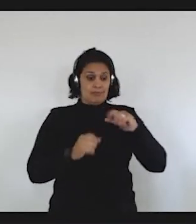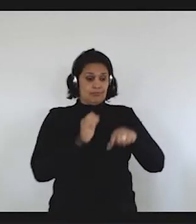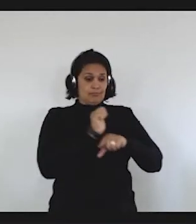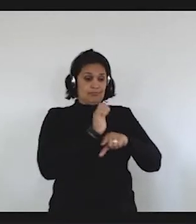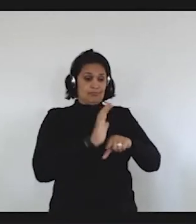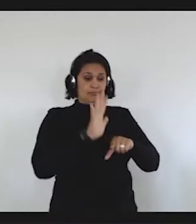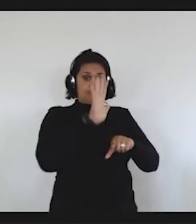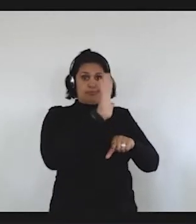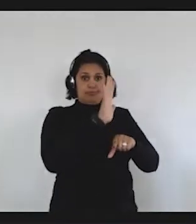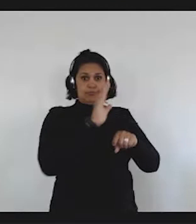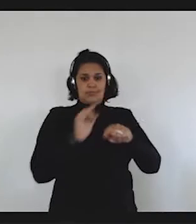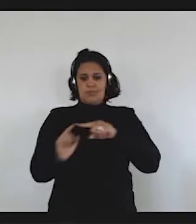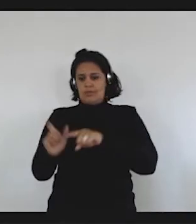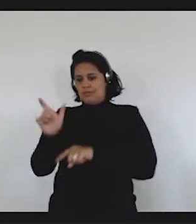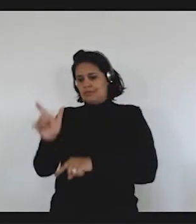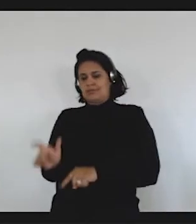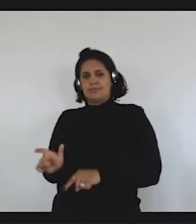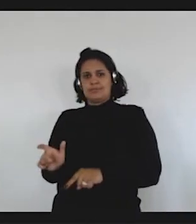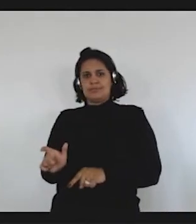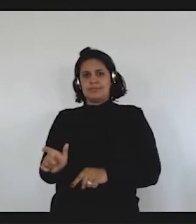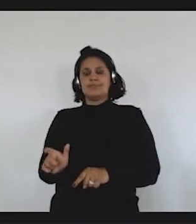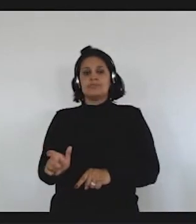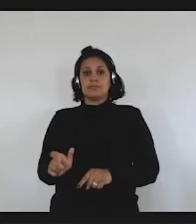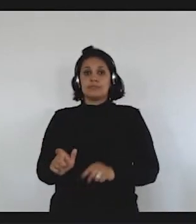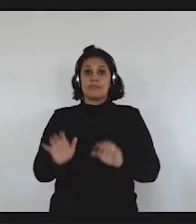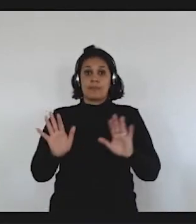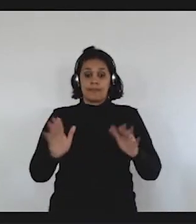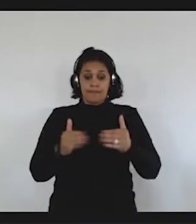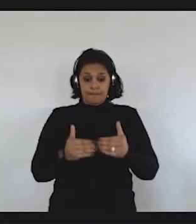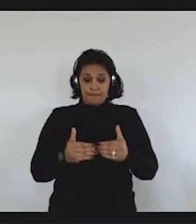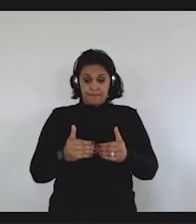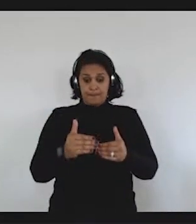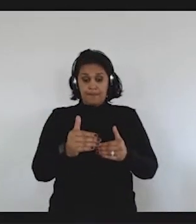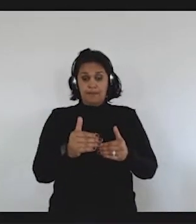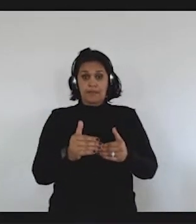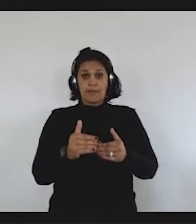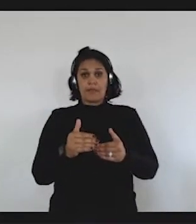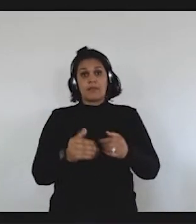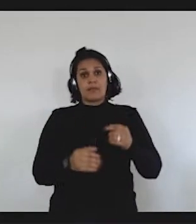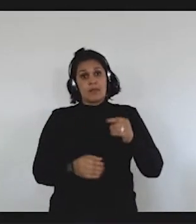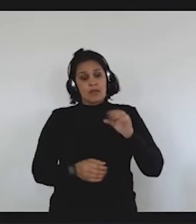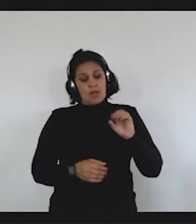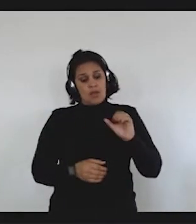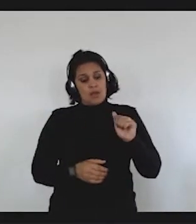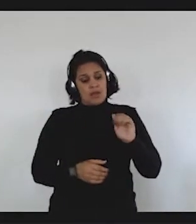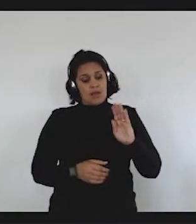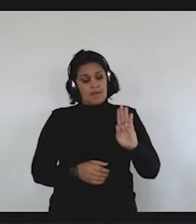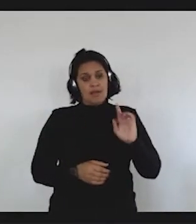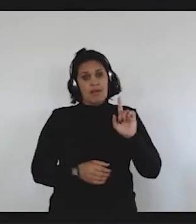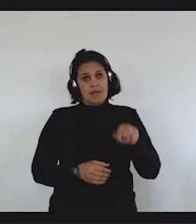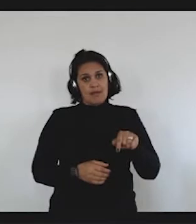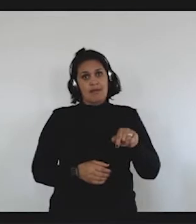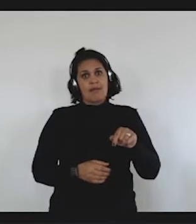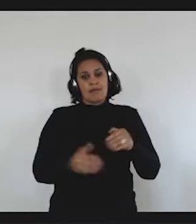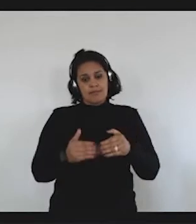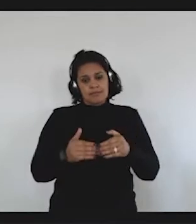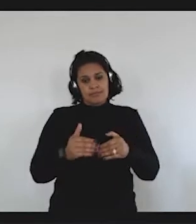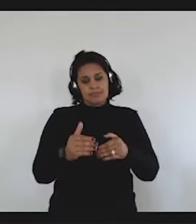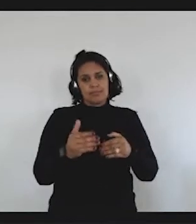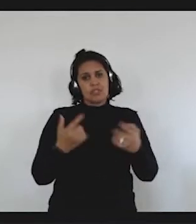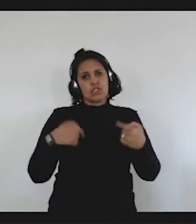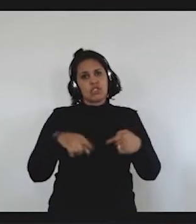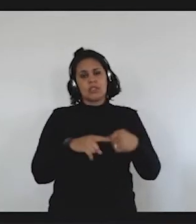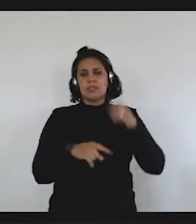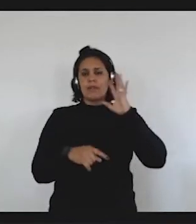esse indivíduo. Parte daí, portanto, a nossa primeira provocação.